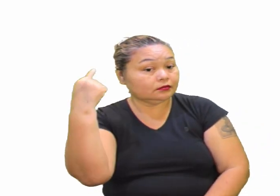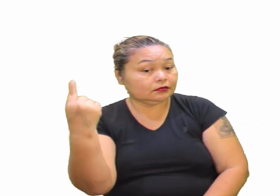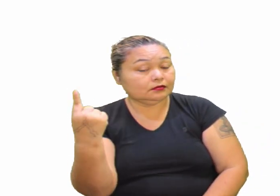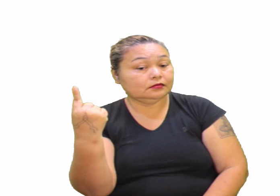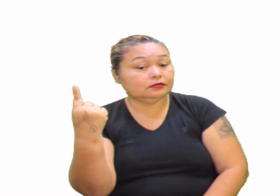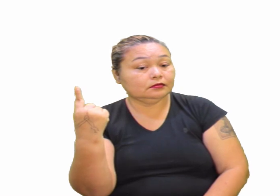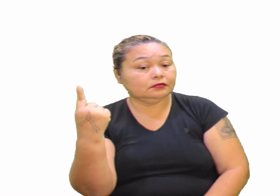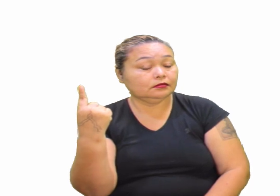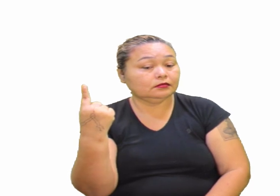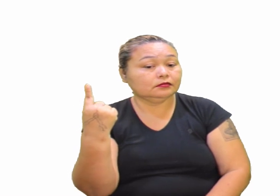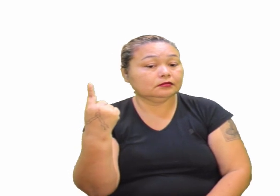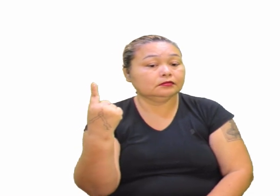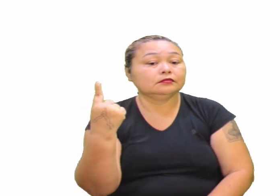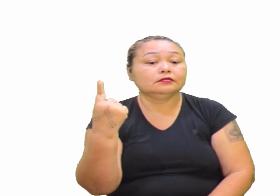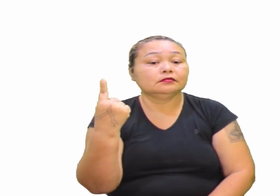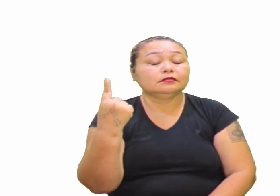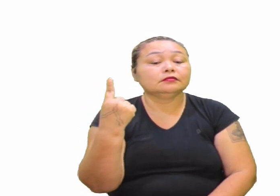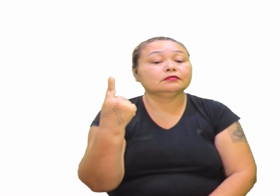aqui.